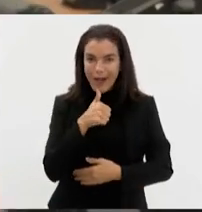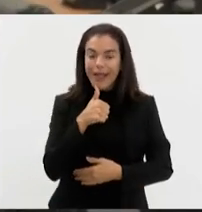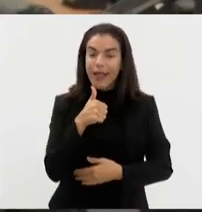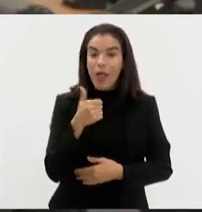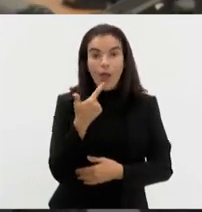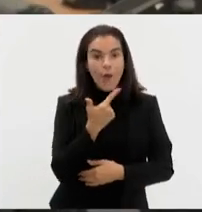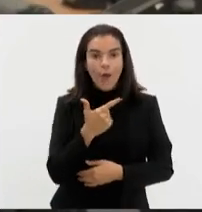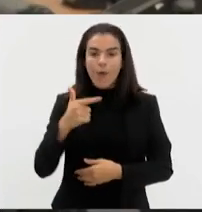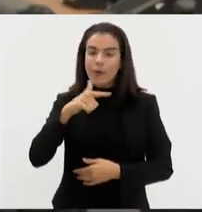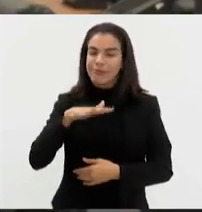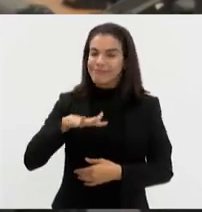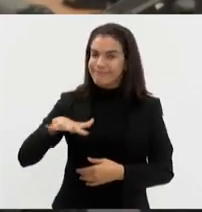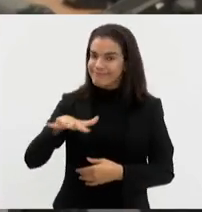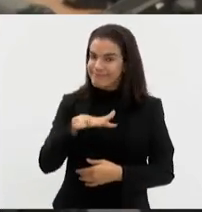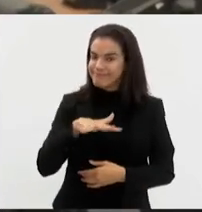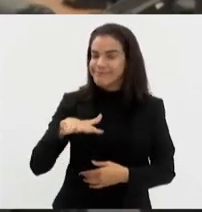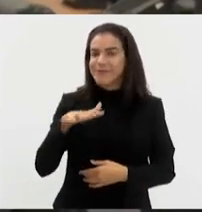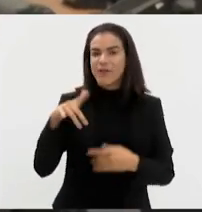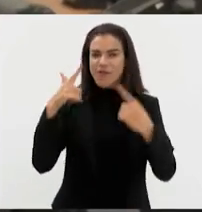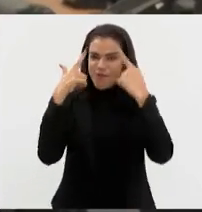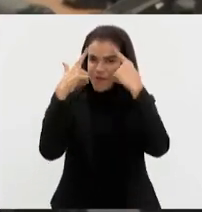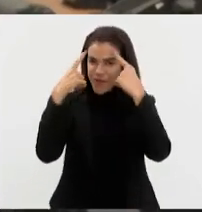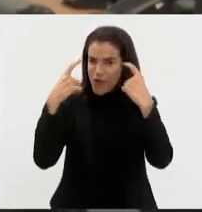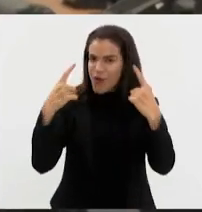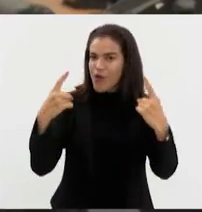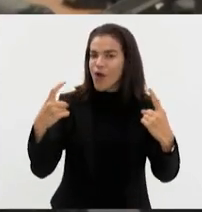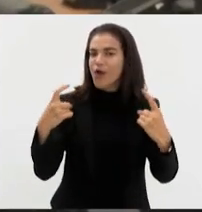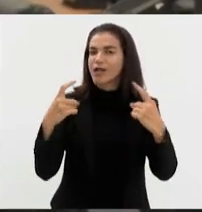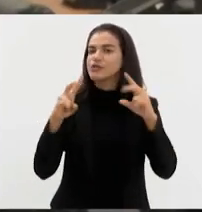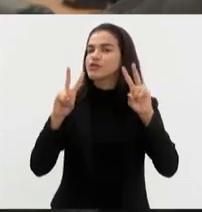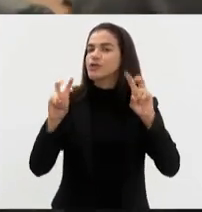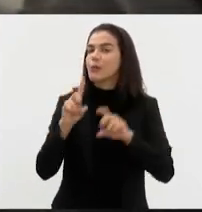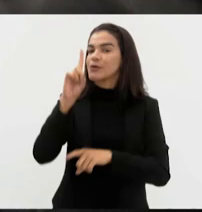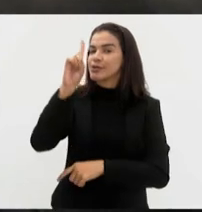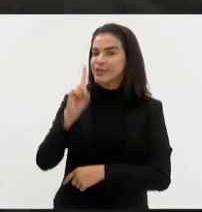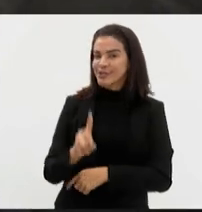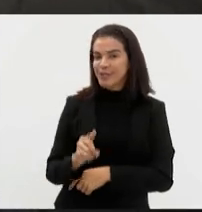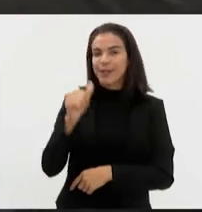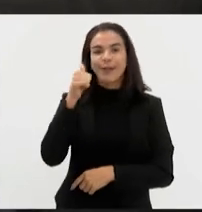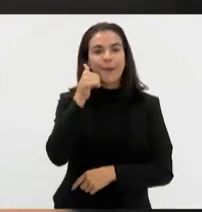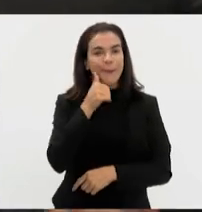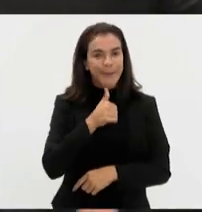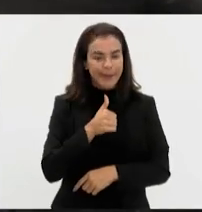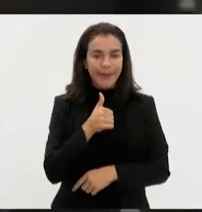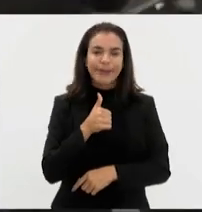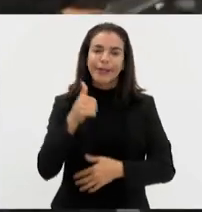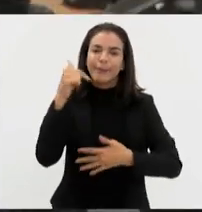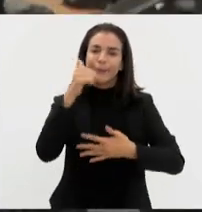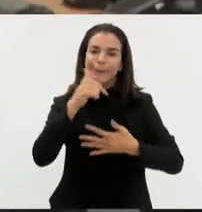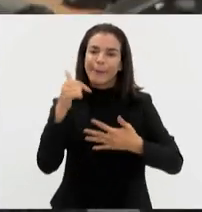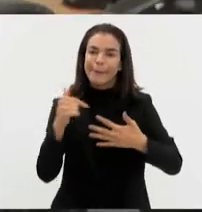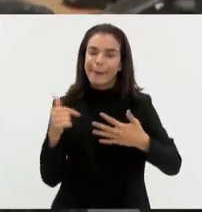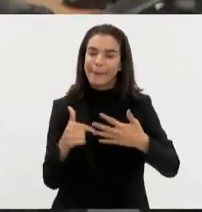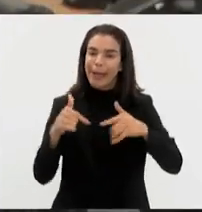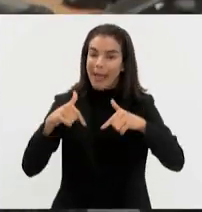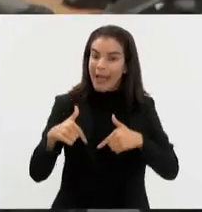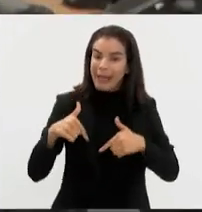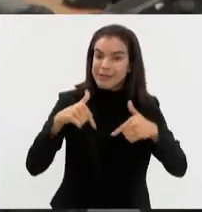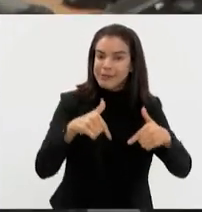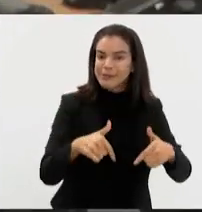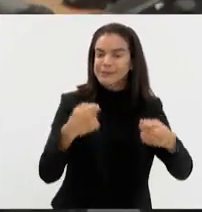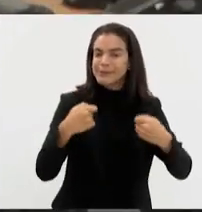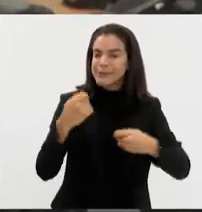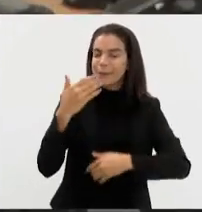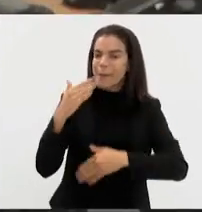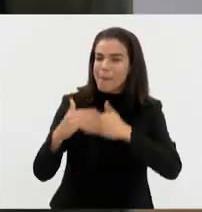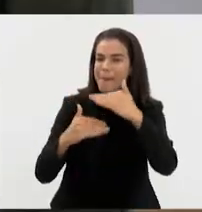outra questão, né, de violência em relação aos direitos dessa mulher. Então, são muitas ações que nós precisamos avançar